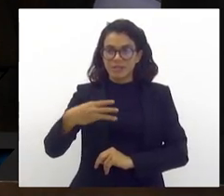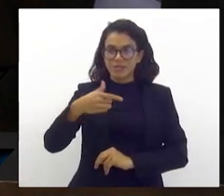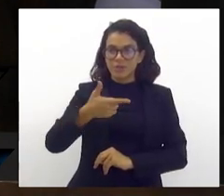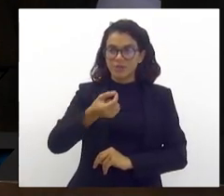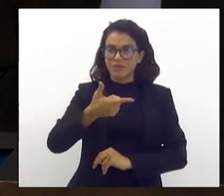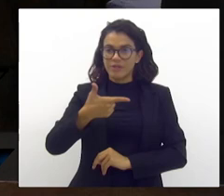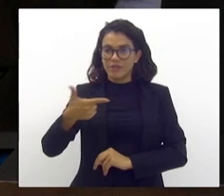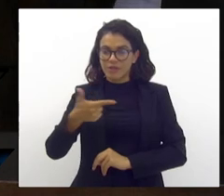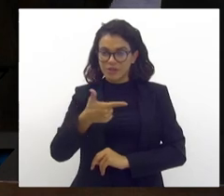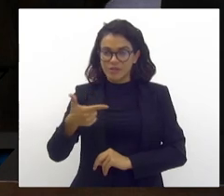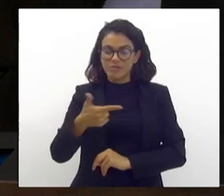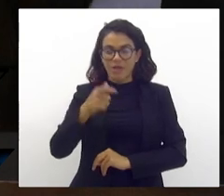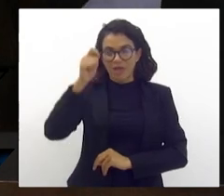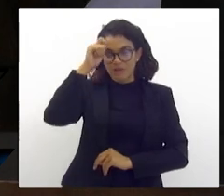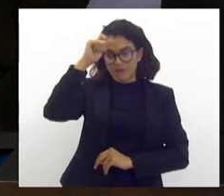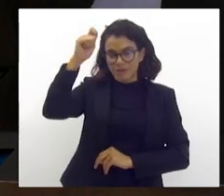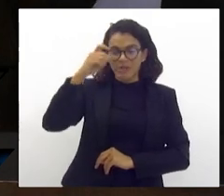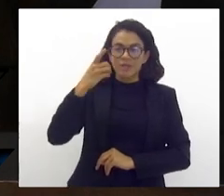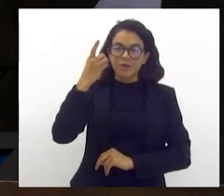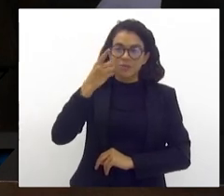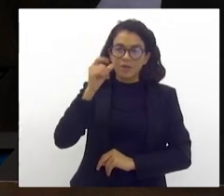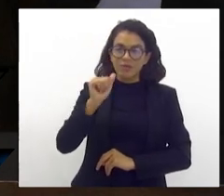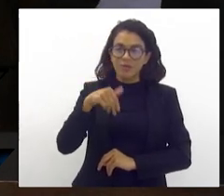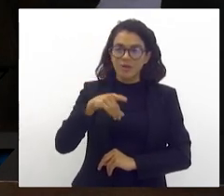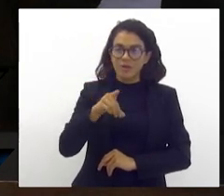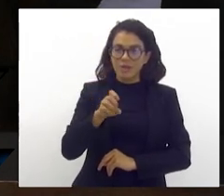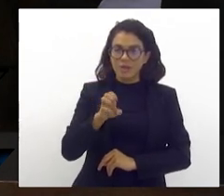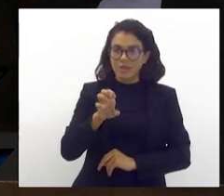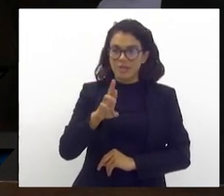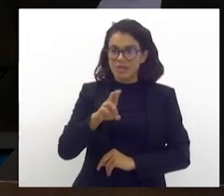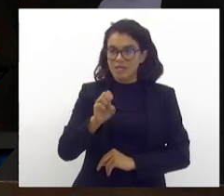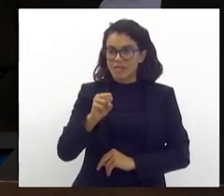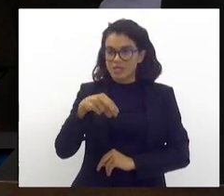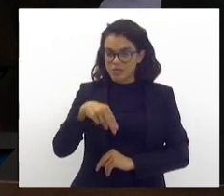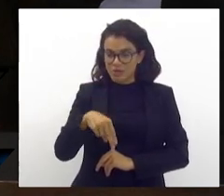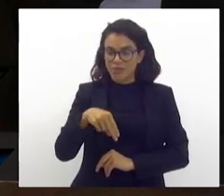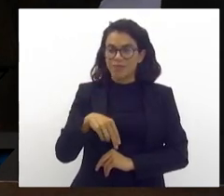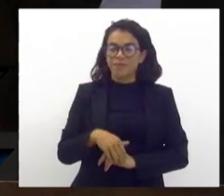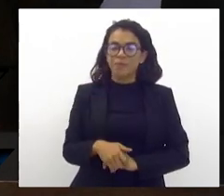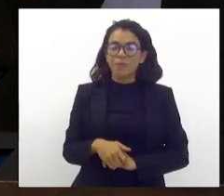5.783/2022, de autoria dos deputados Anderson Moraes e Marcelo Dino,